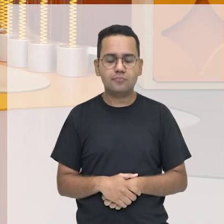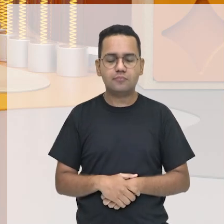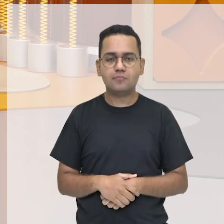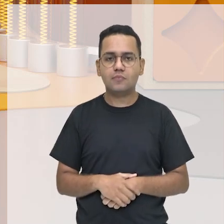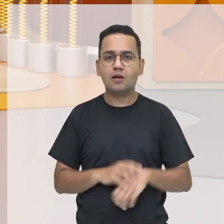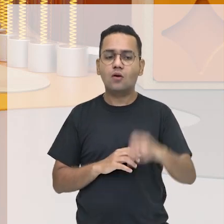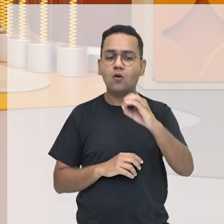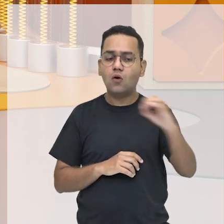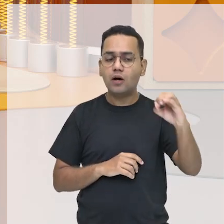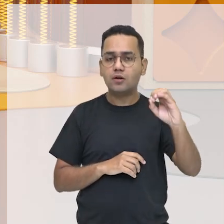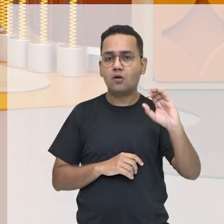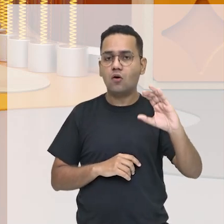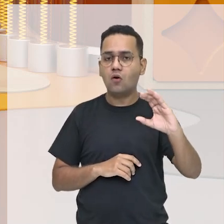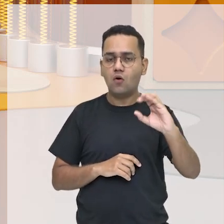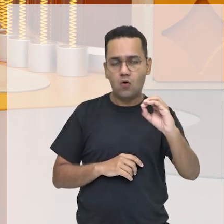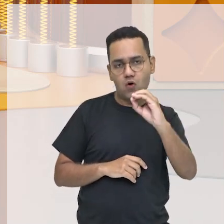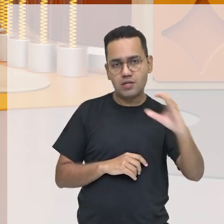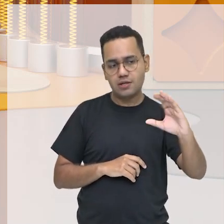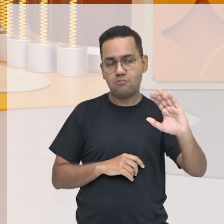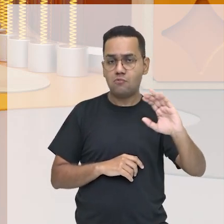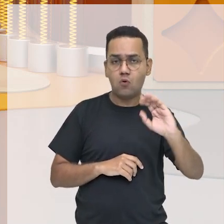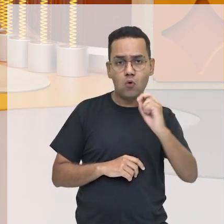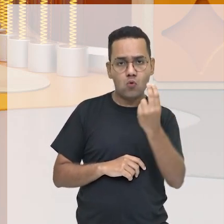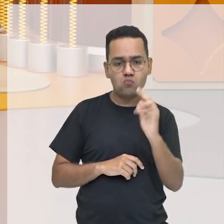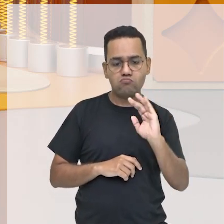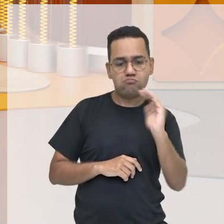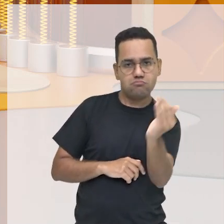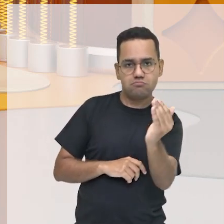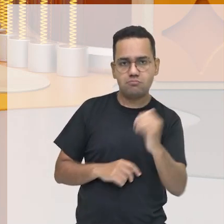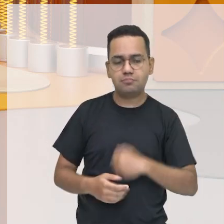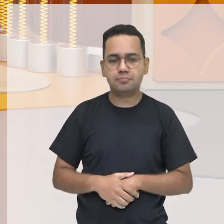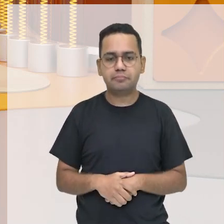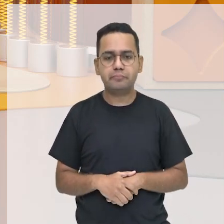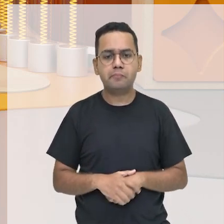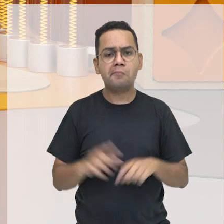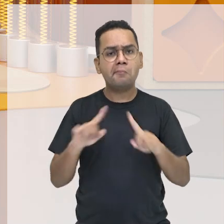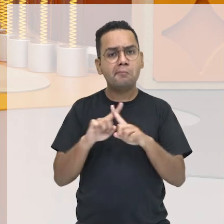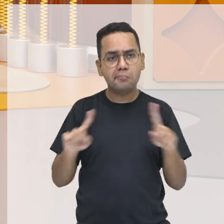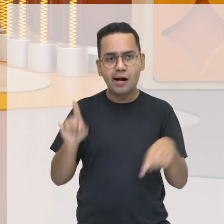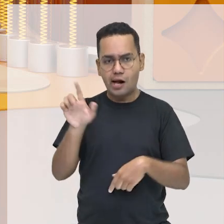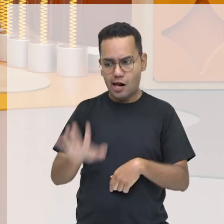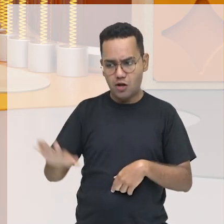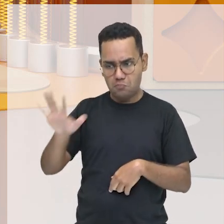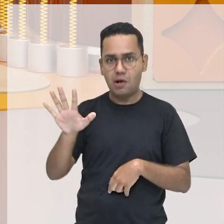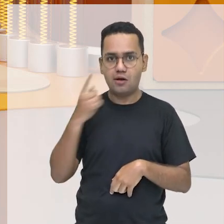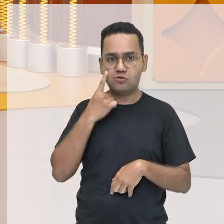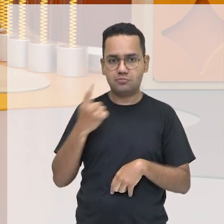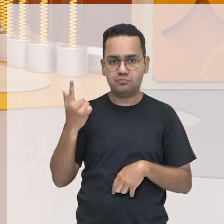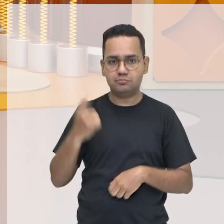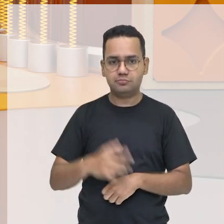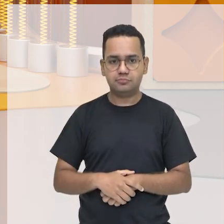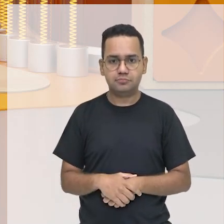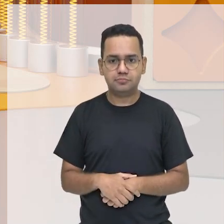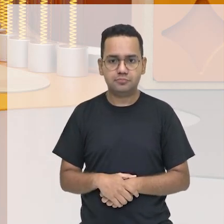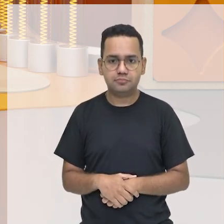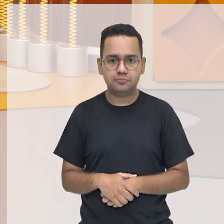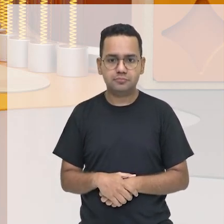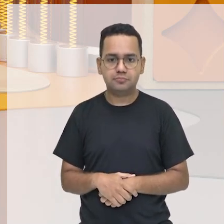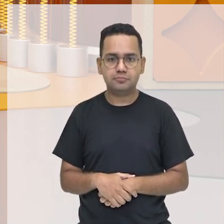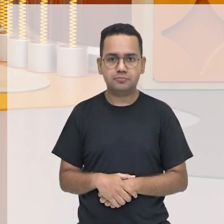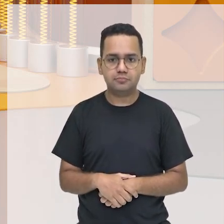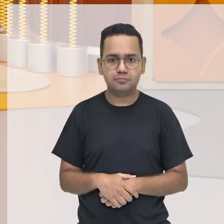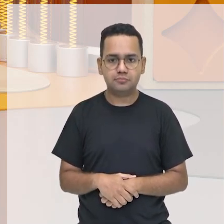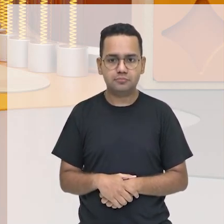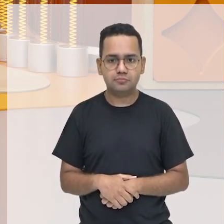ao Ocidente, não é isso? Então essa parte que está aqui com essa figura, com essa imagem preparada pela nossa produção,